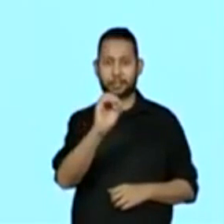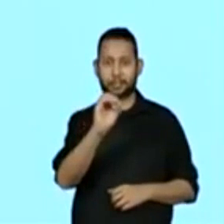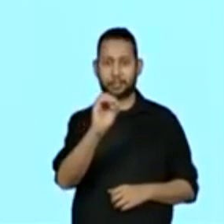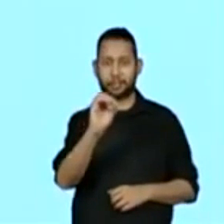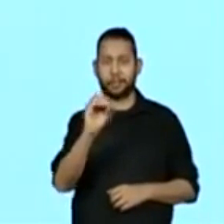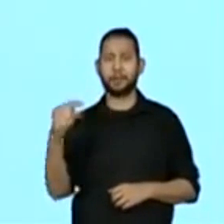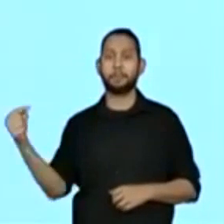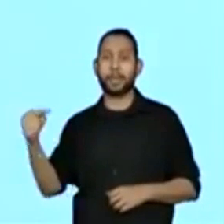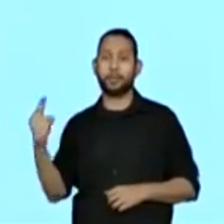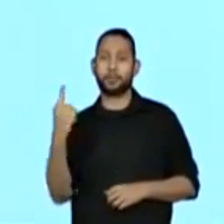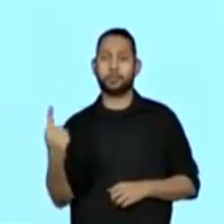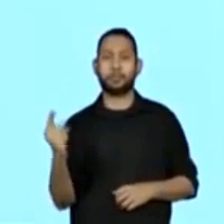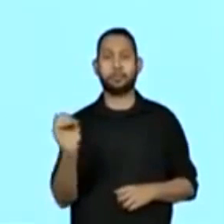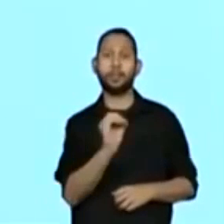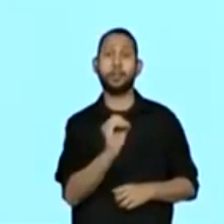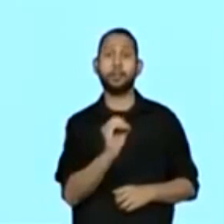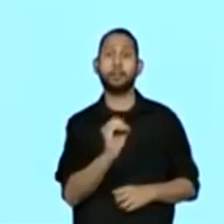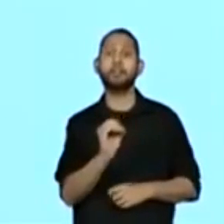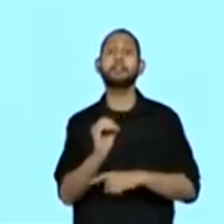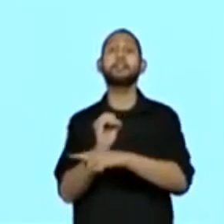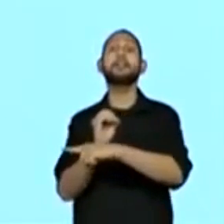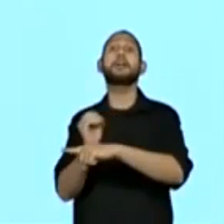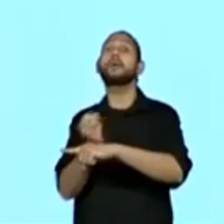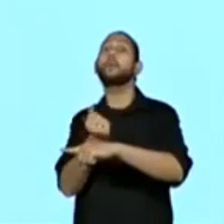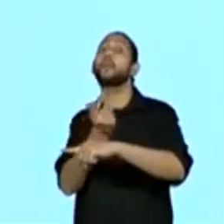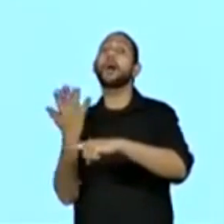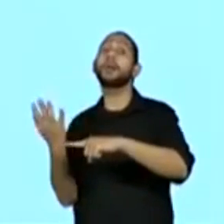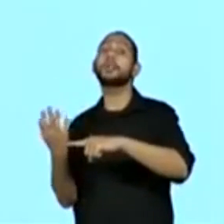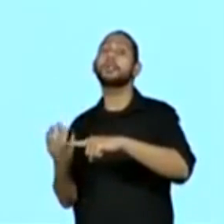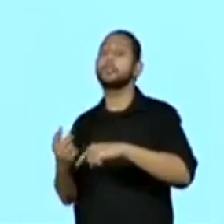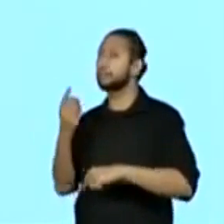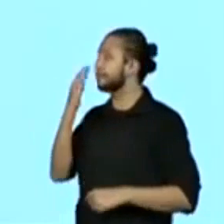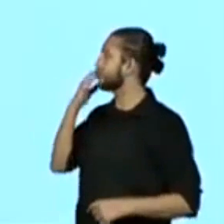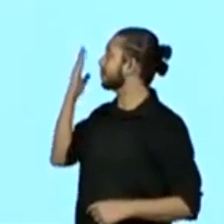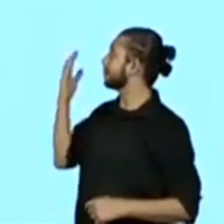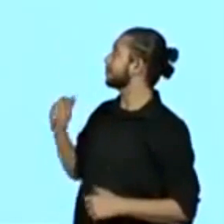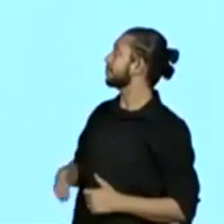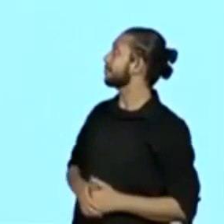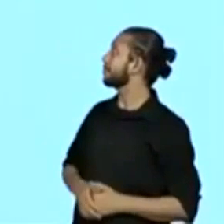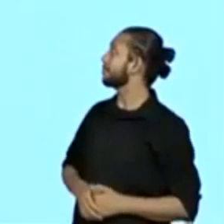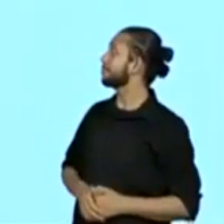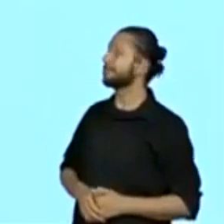de 130? Uma vez o 100 é 100.